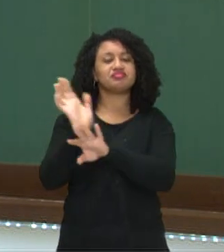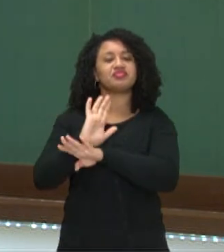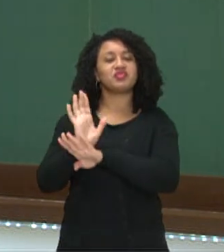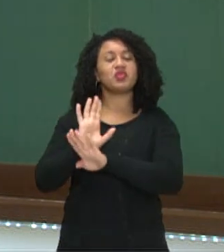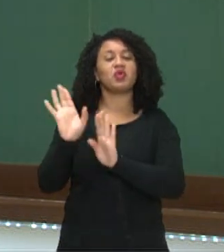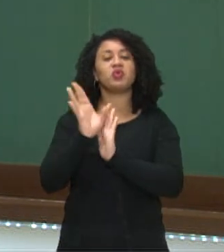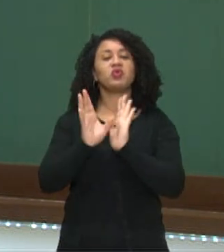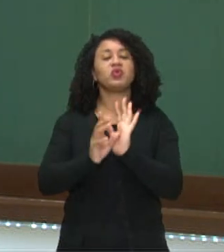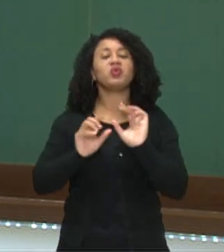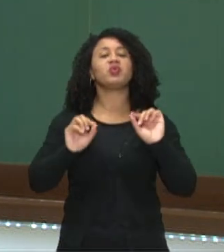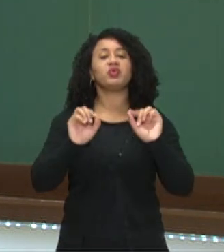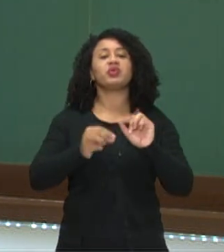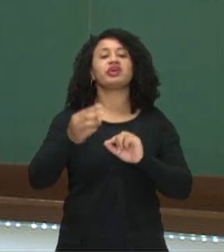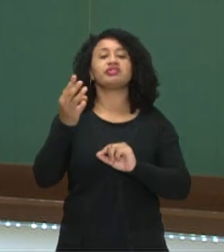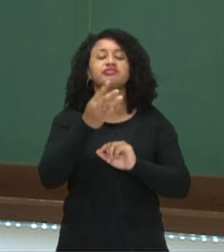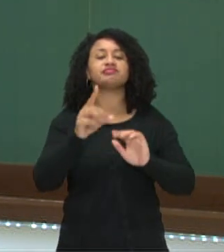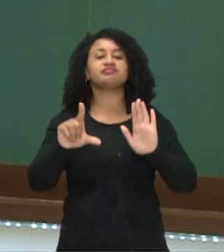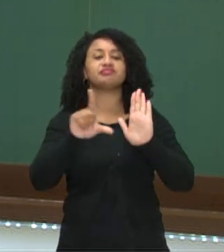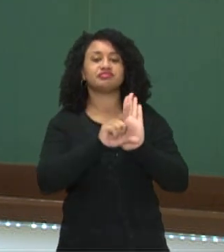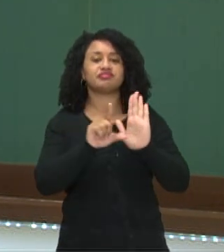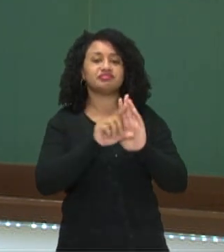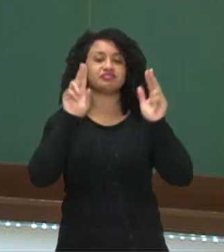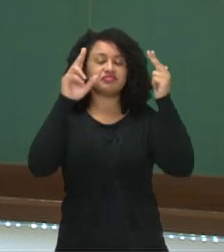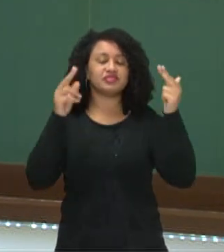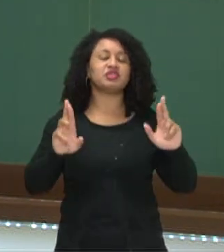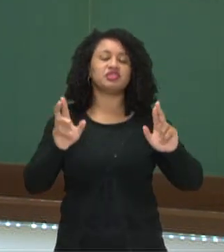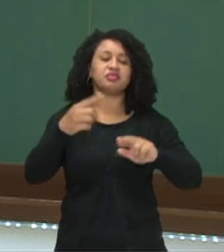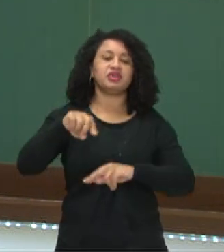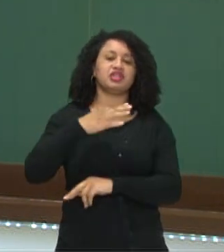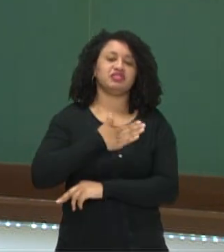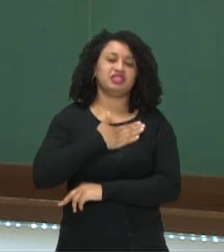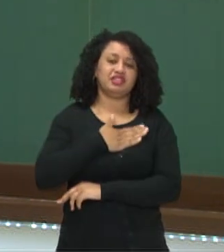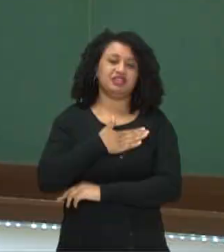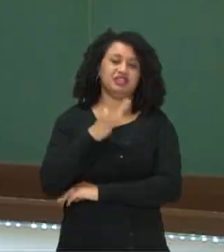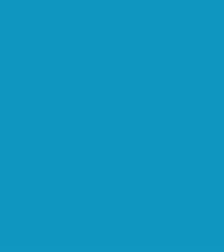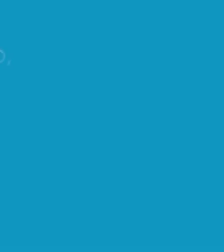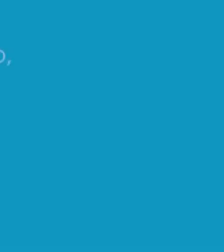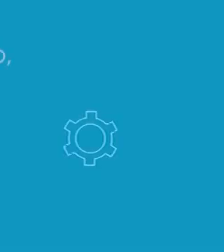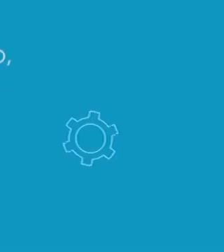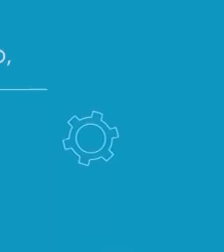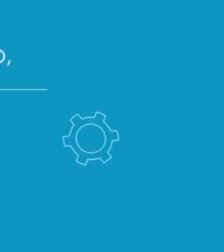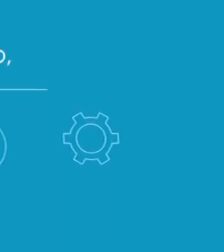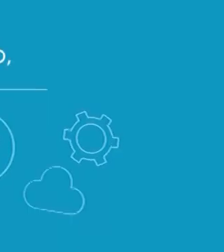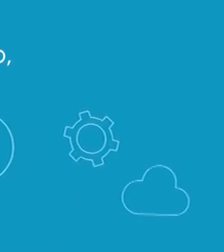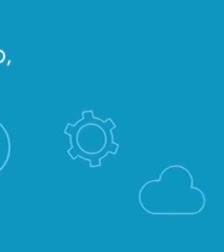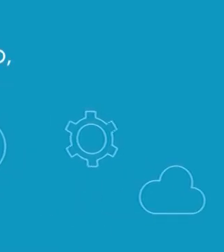nós falamos sobre a terceira lei de Newton. Espero que vocês tenham gostado. Até breve.